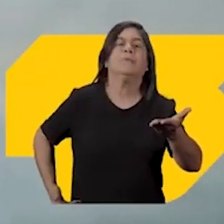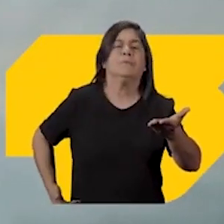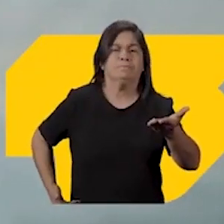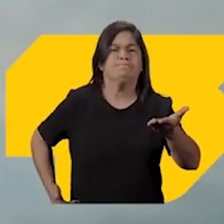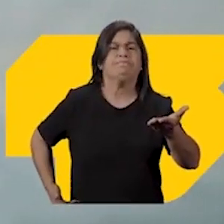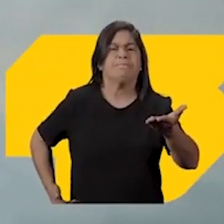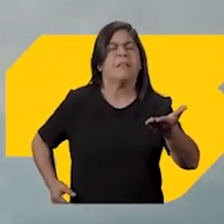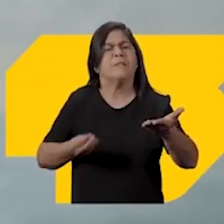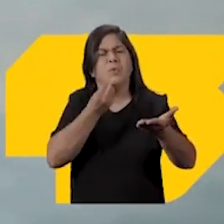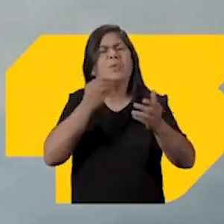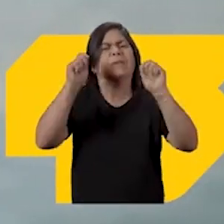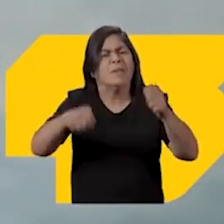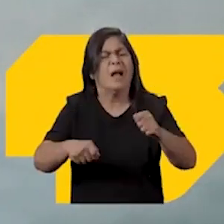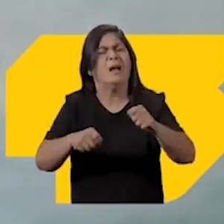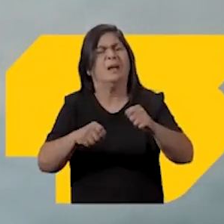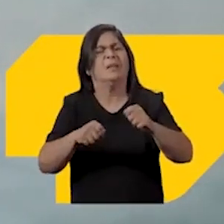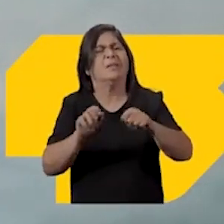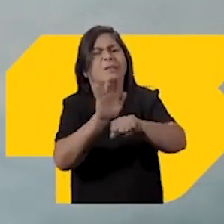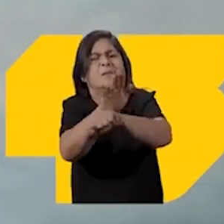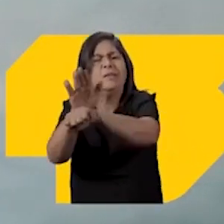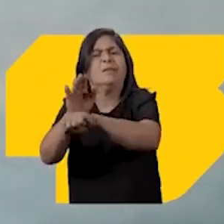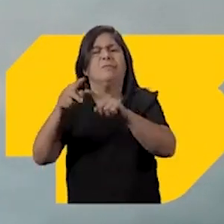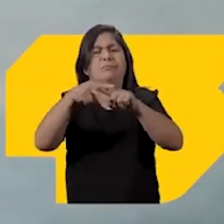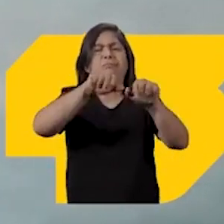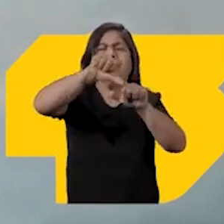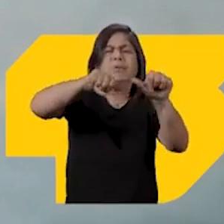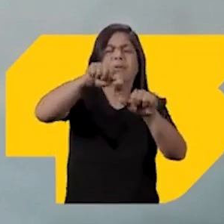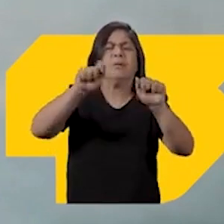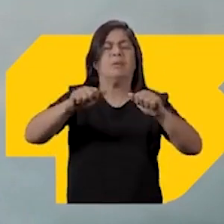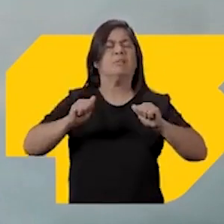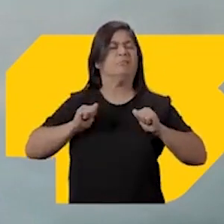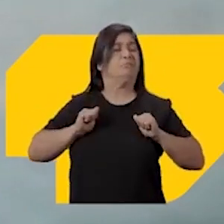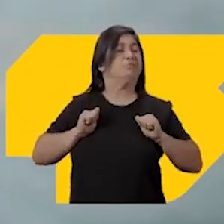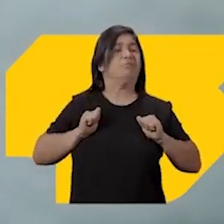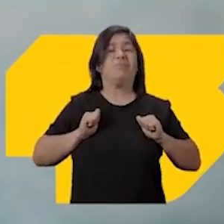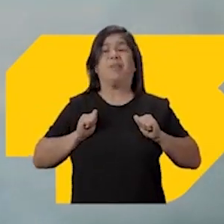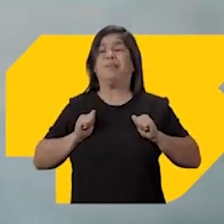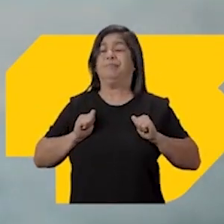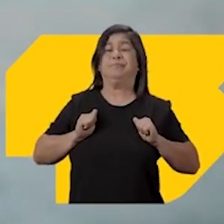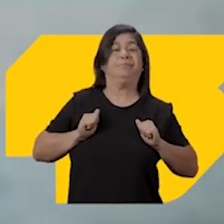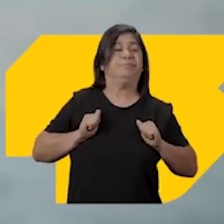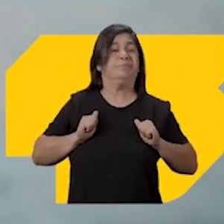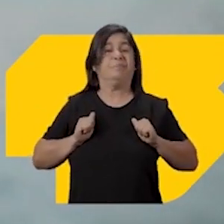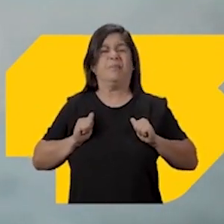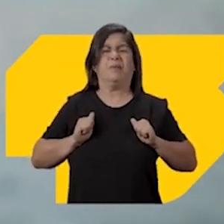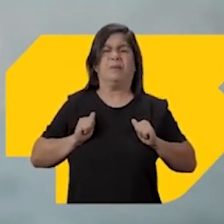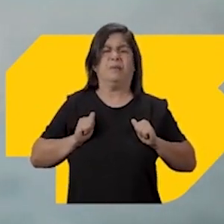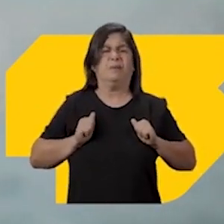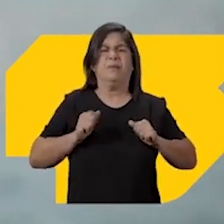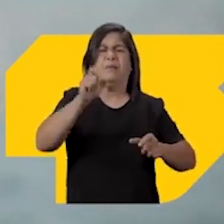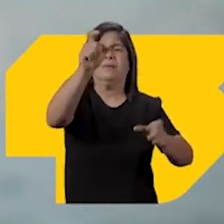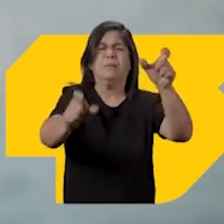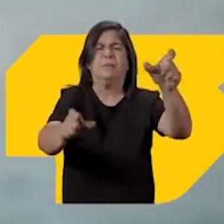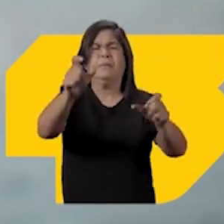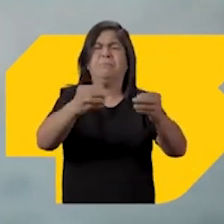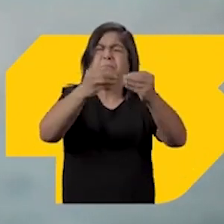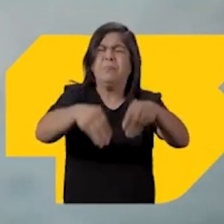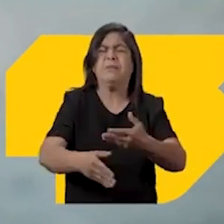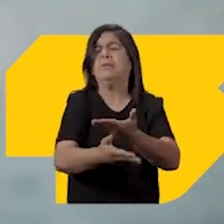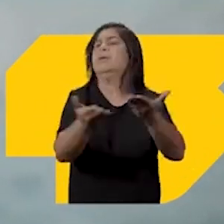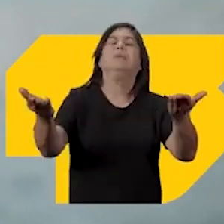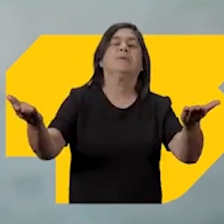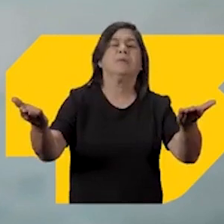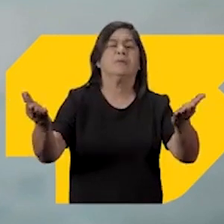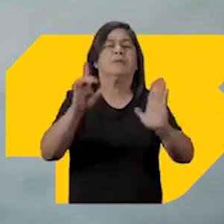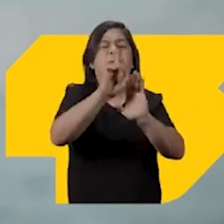mais é ver o atual governador, a pessoa que poderia tentar resolver os problemas do estado, sentada atrás de uma mesa, de braços cruzados,